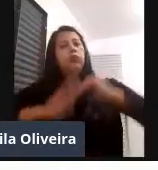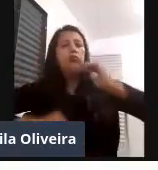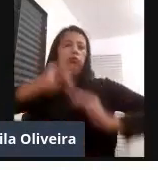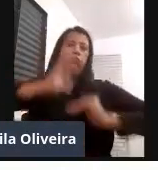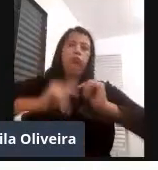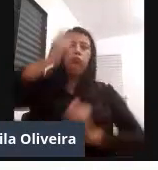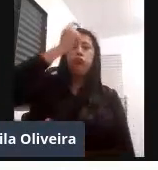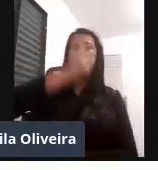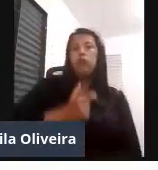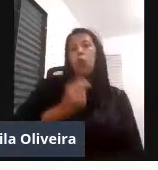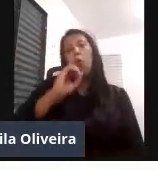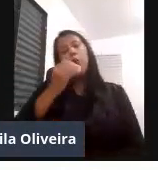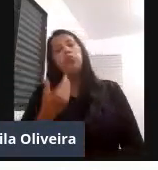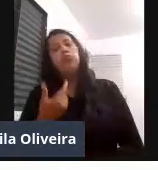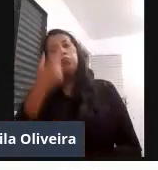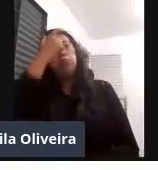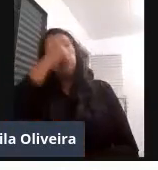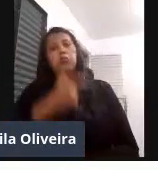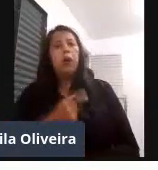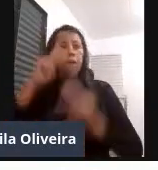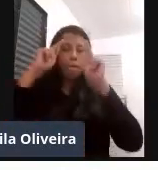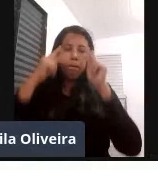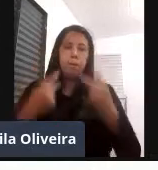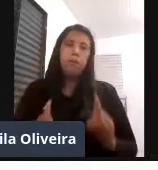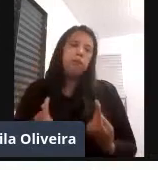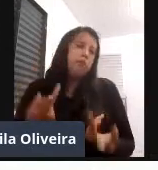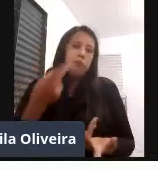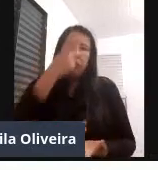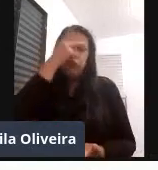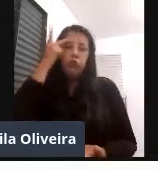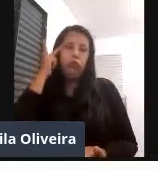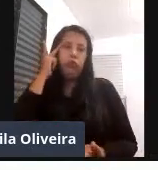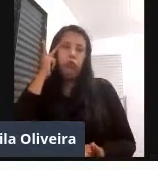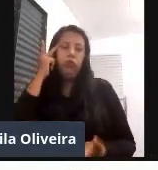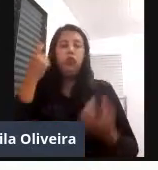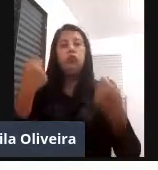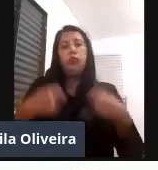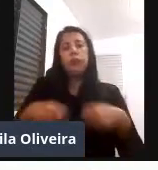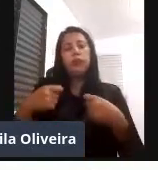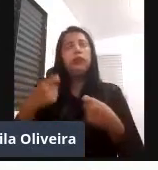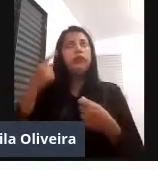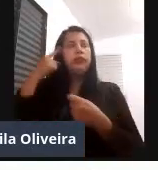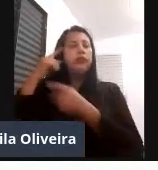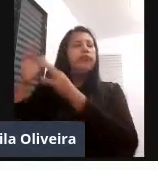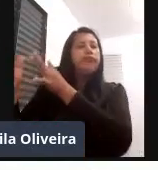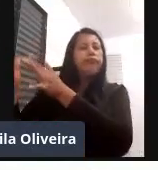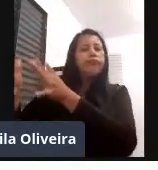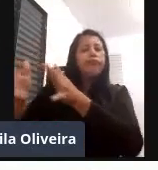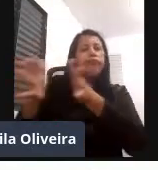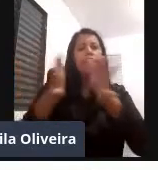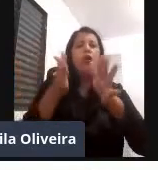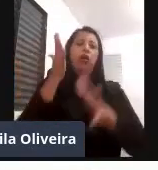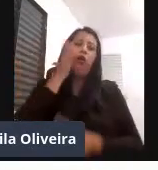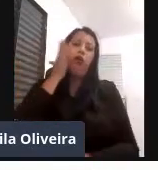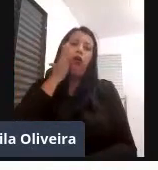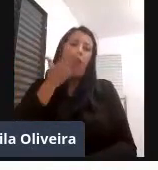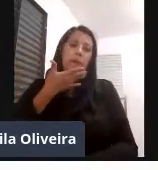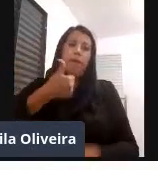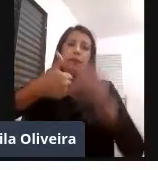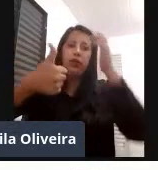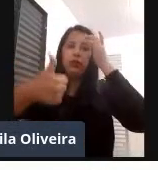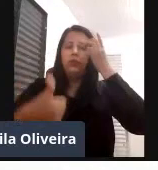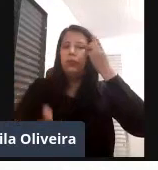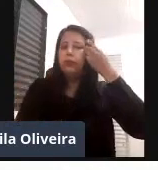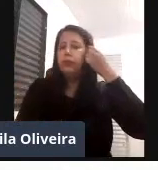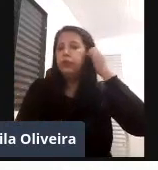um cidadão. Então, é interessante a gente fazer esse caminho para a gente poder melhor compreender. Então, o que